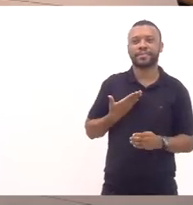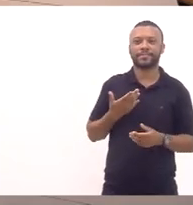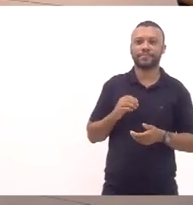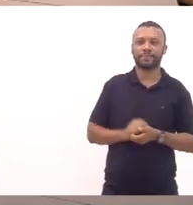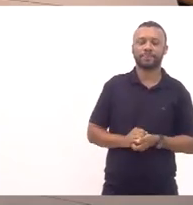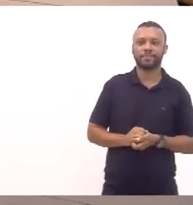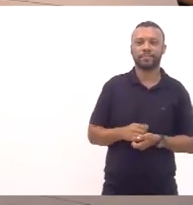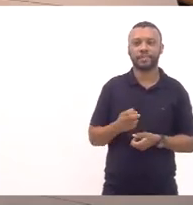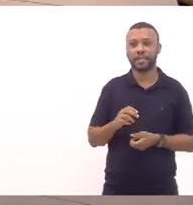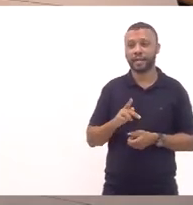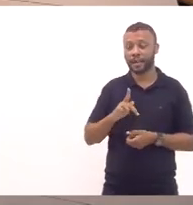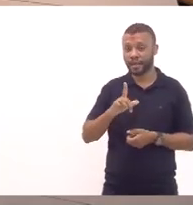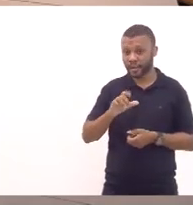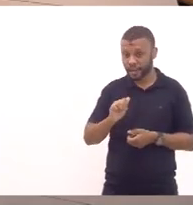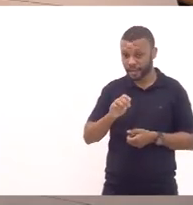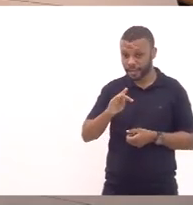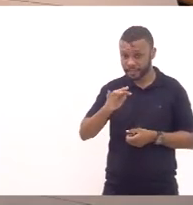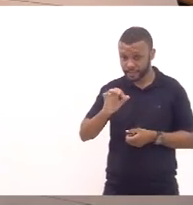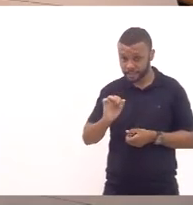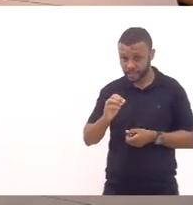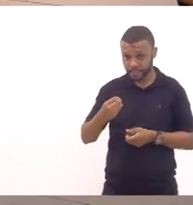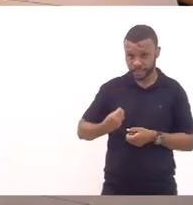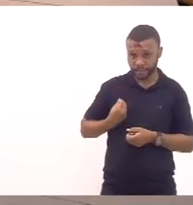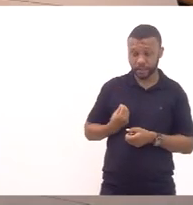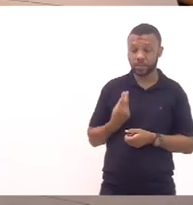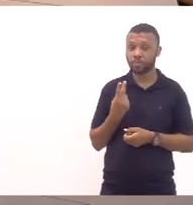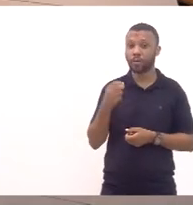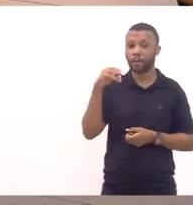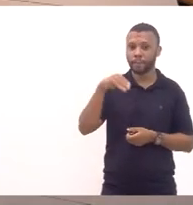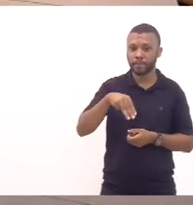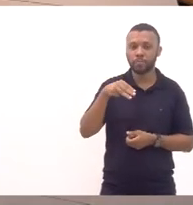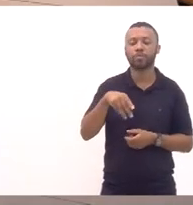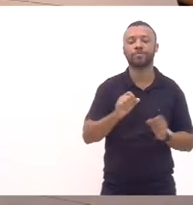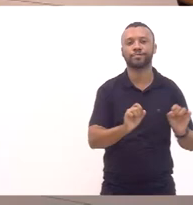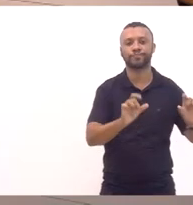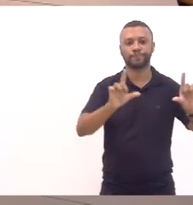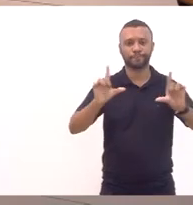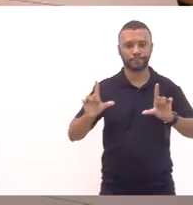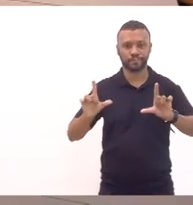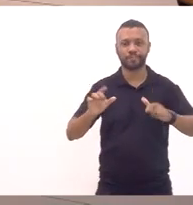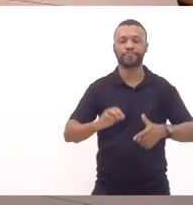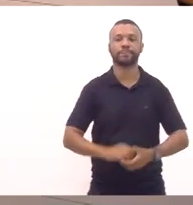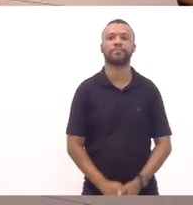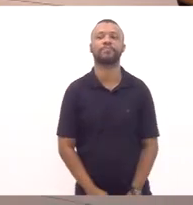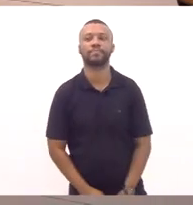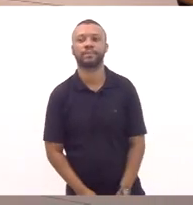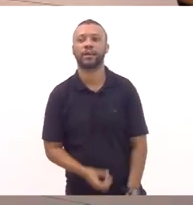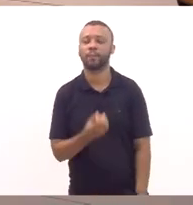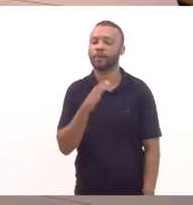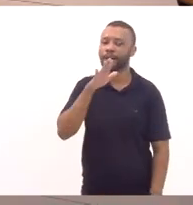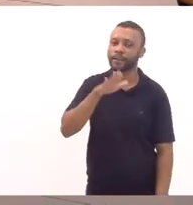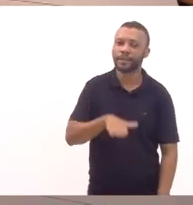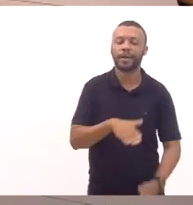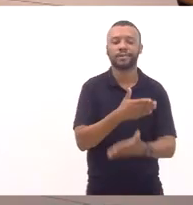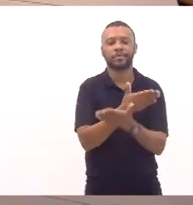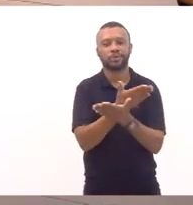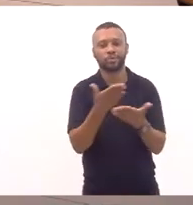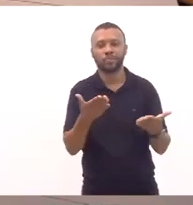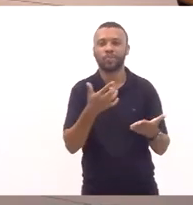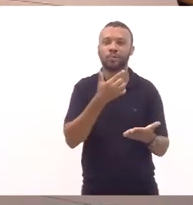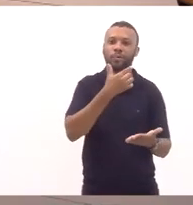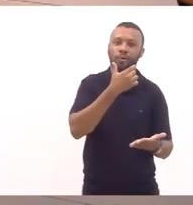Clátia, Clátia está aí? 2 minutos, Clátia. Boa tarde a todos, a todas e a todos.